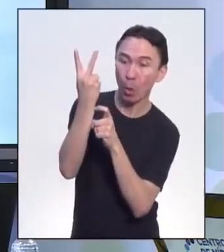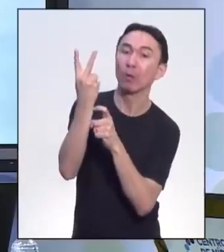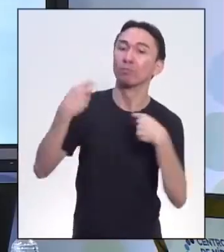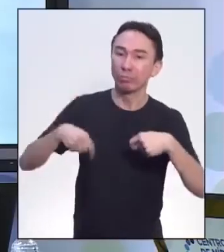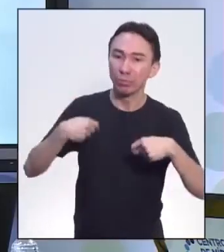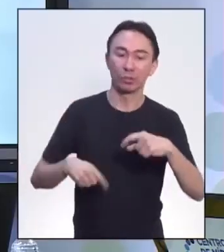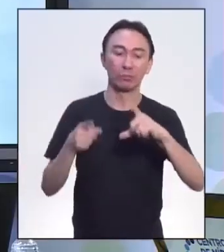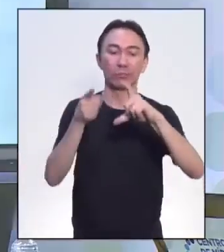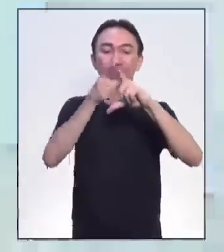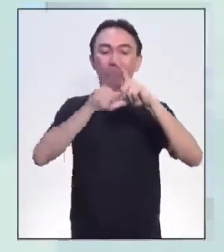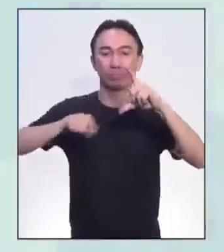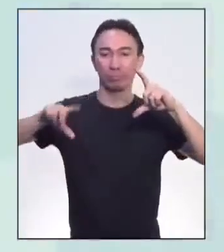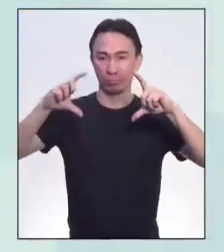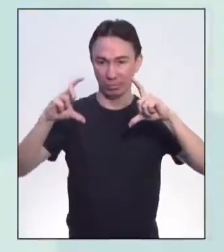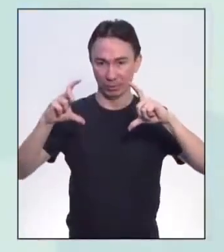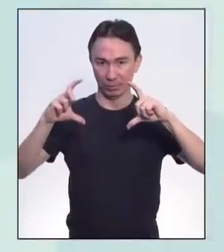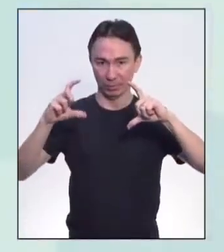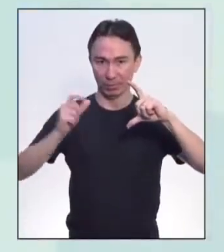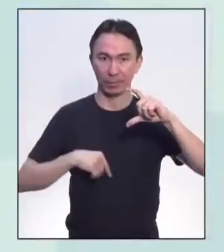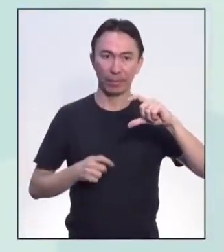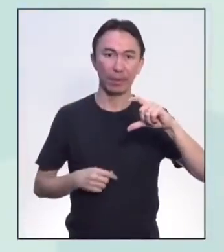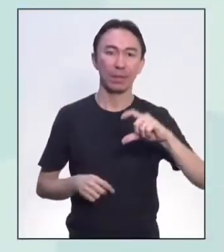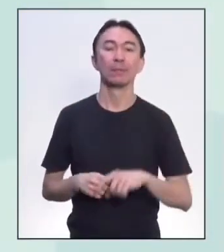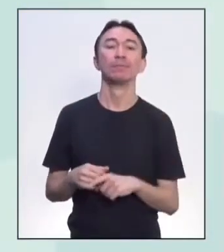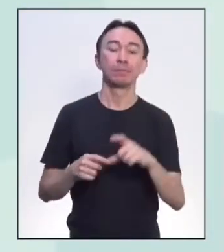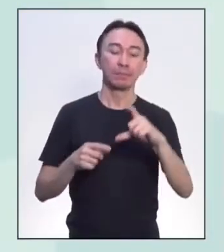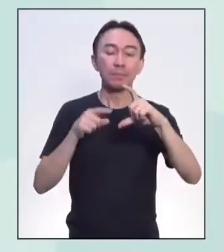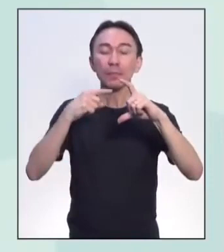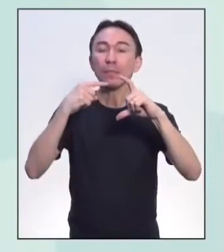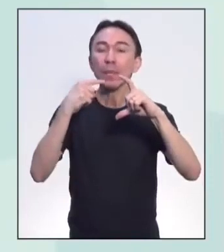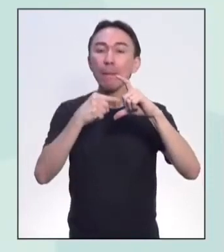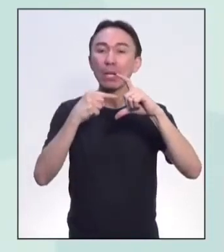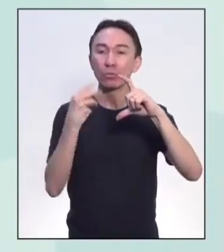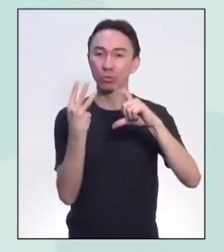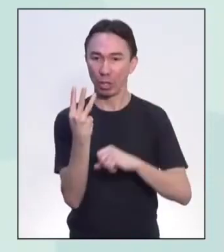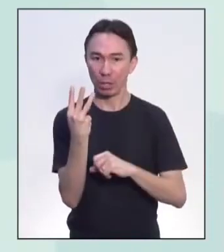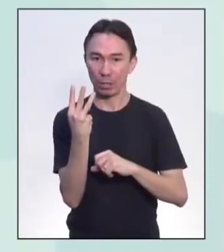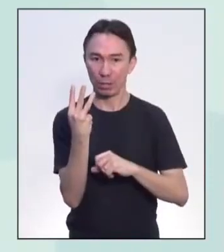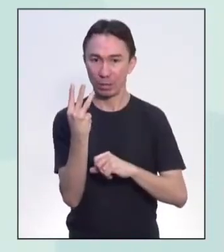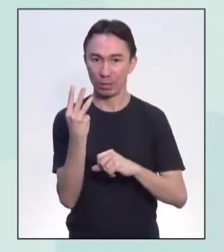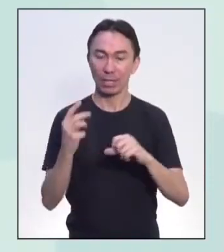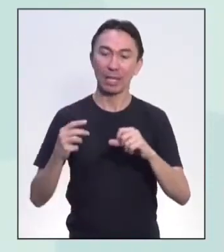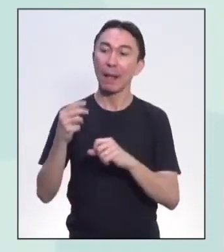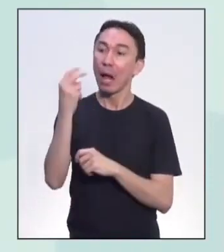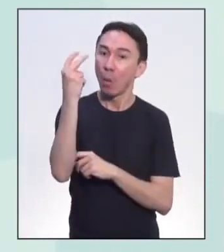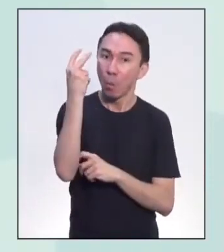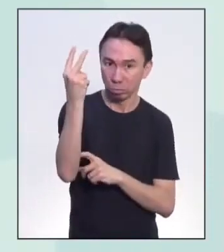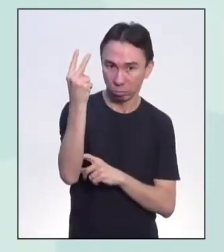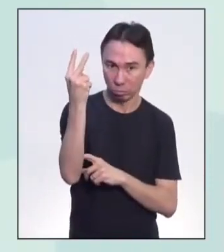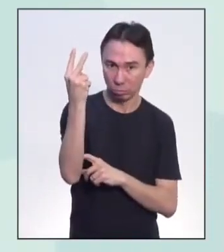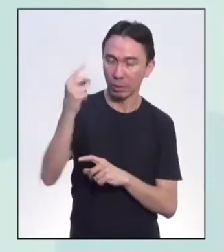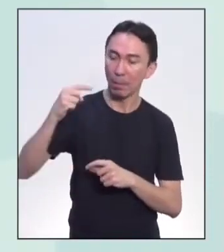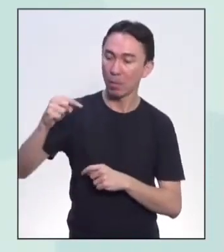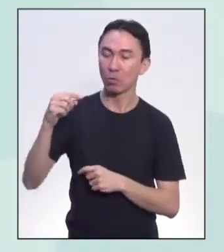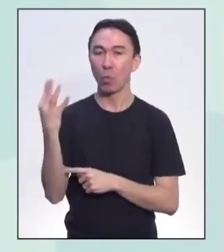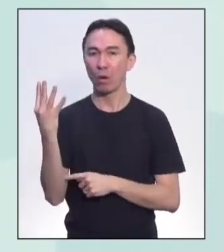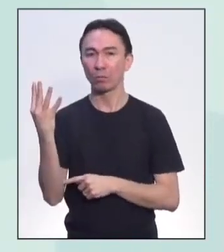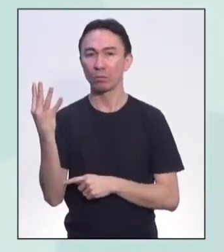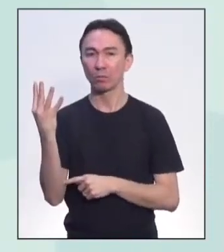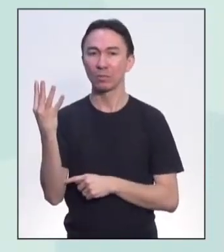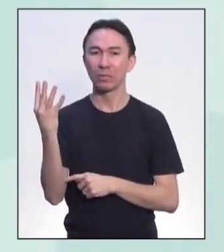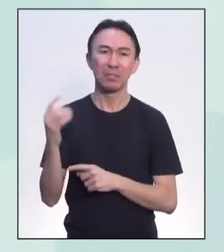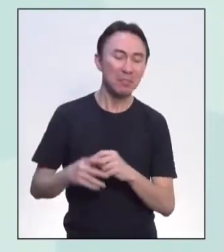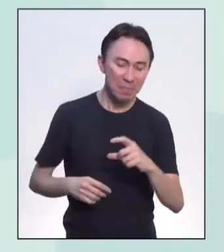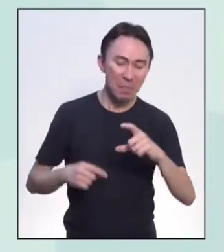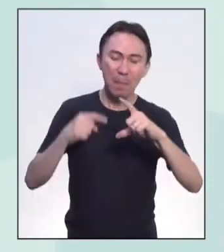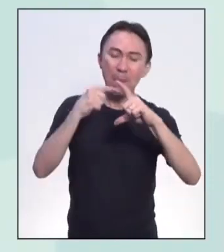vamos colocar aqui. Menos 3 elevado ao quadrado menos 4. Professora, como que eu faço menos